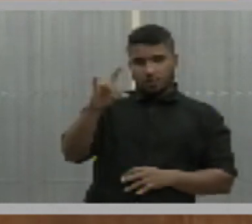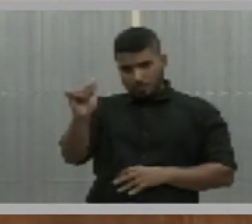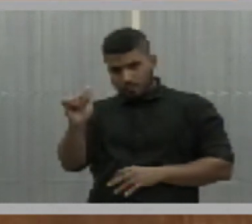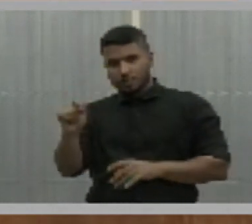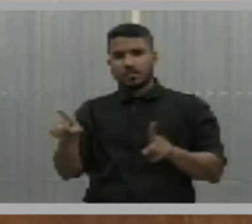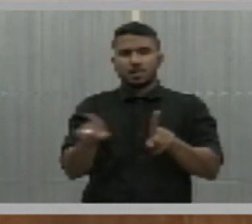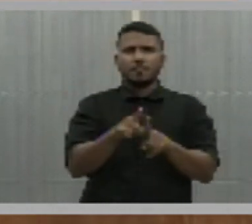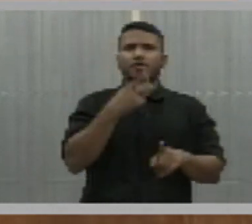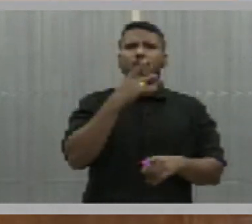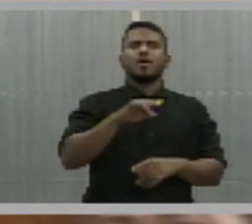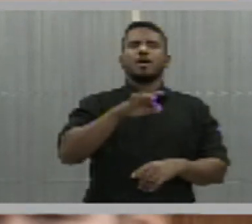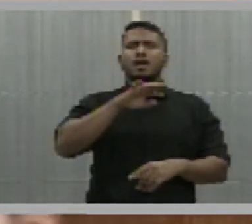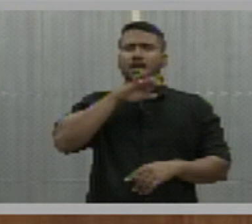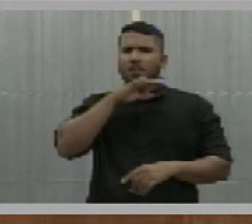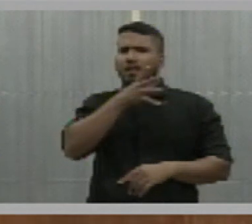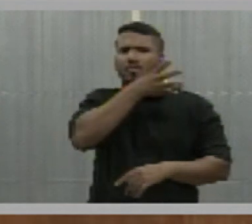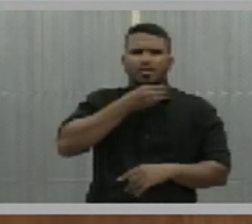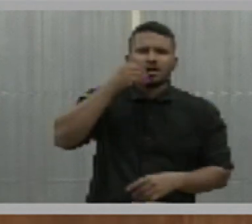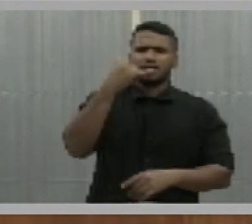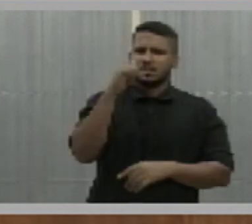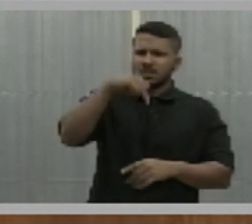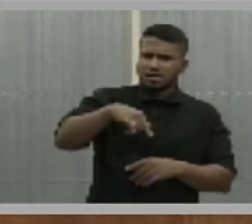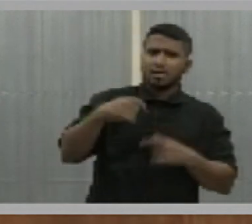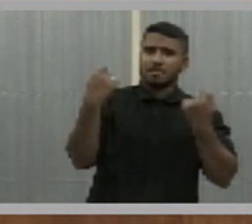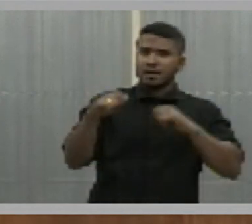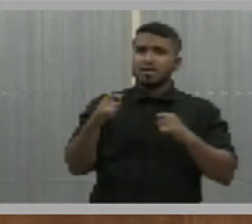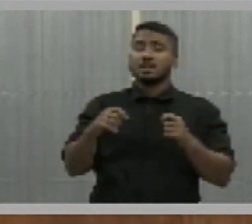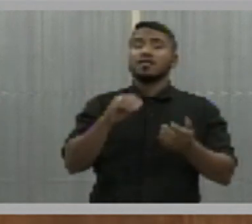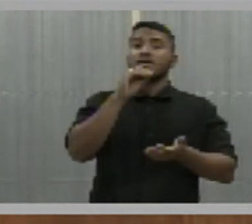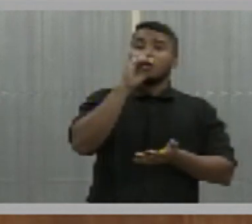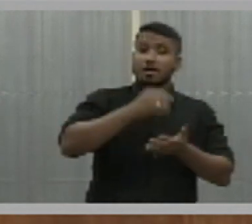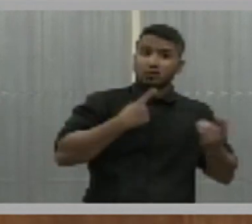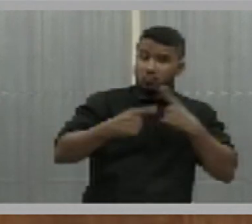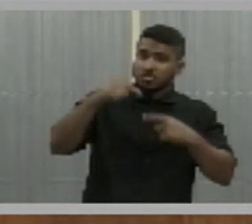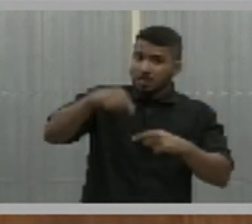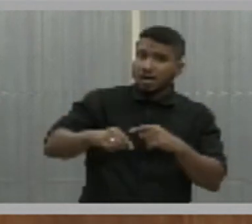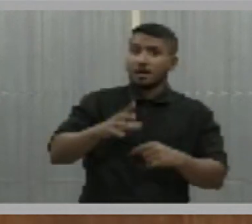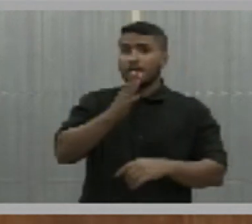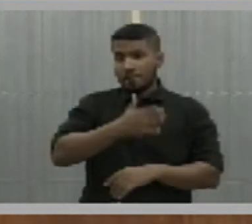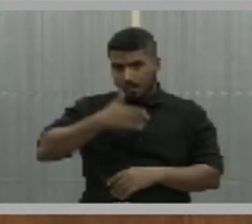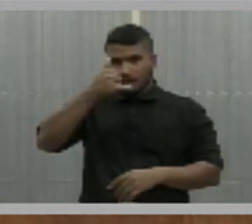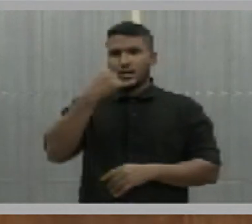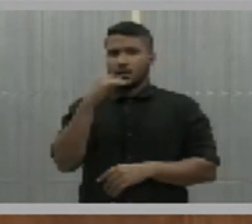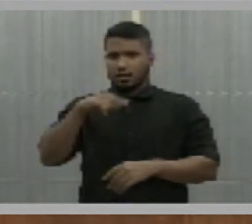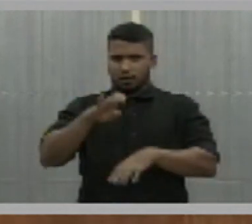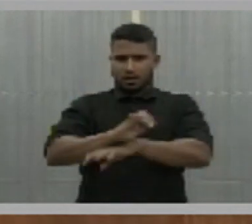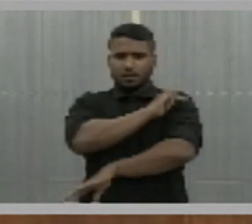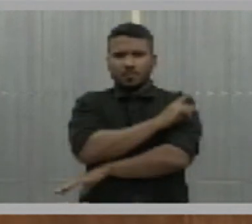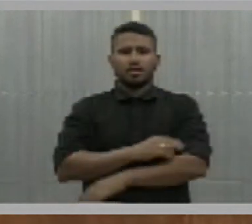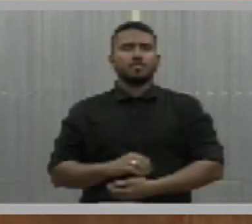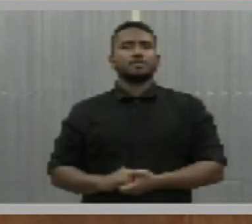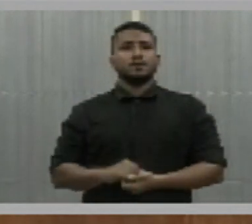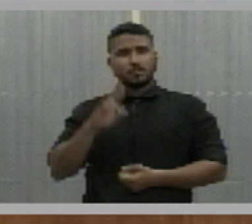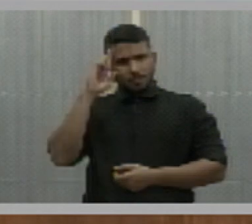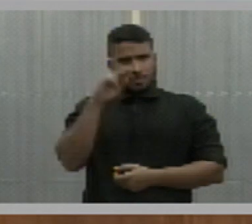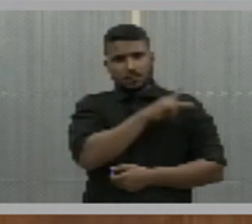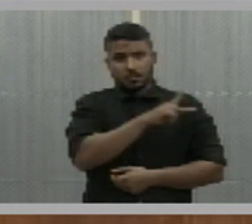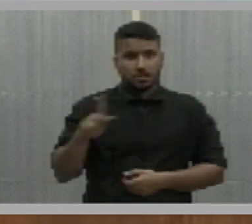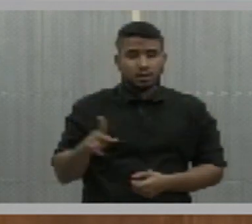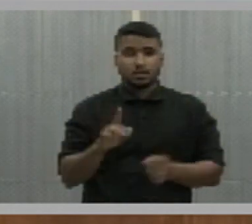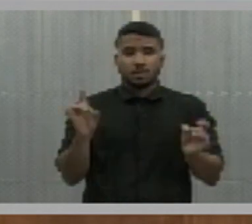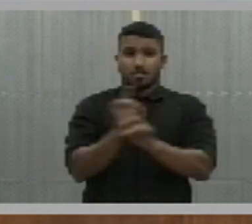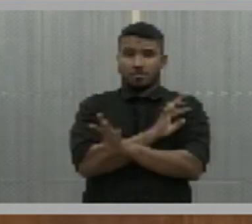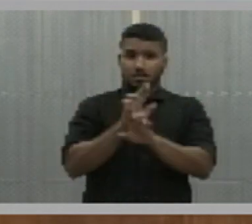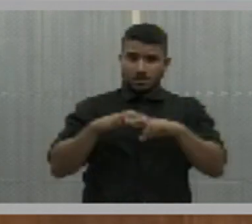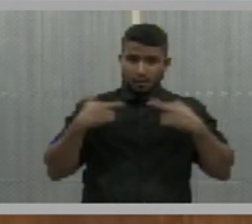de energia elétrica no Estado deve ser pautada pauta de discussões nessa casa. Grande expediente, não houve orador. E nada mais havendo a tratar, o senhor presidente, na oportunidade,